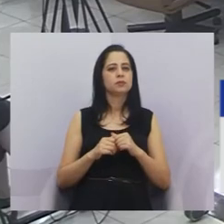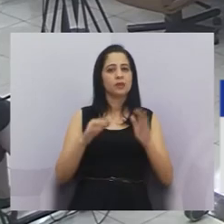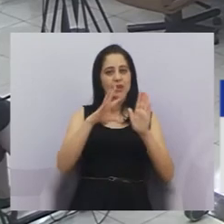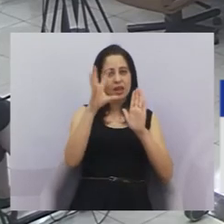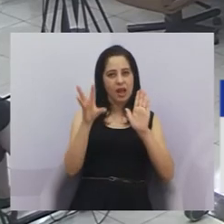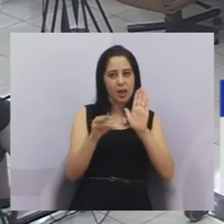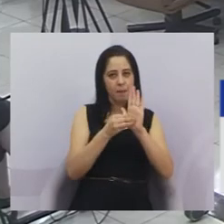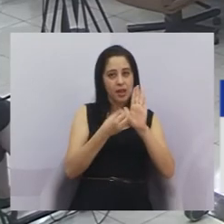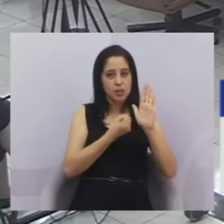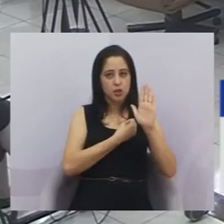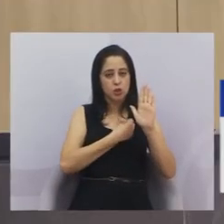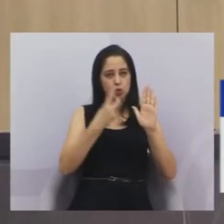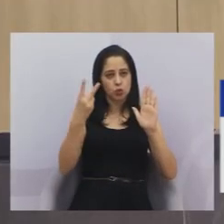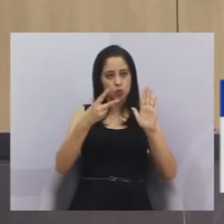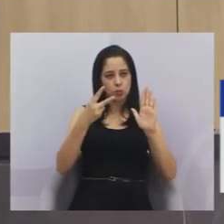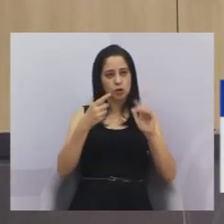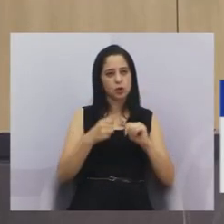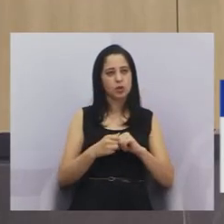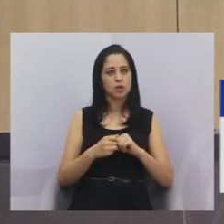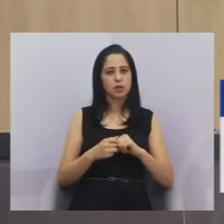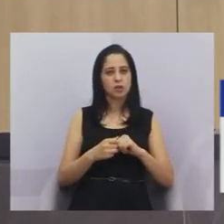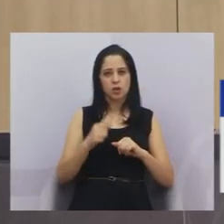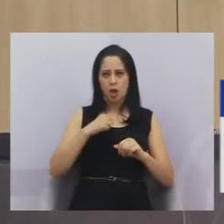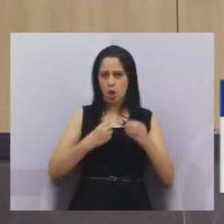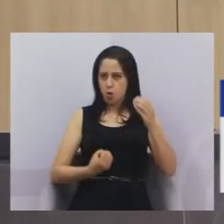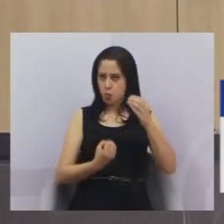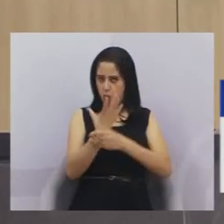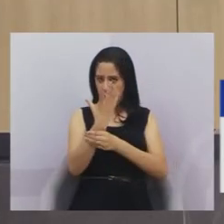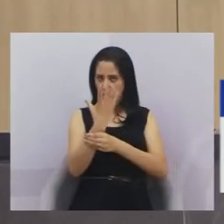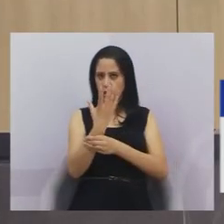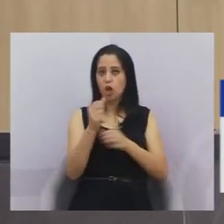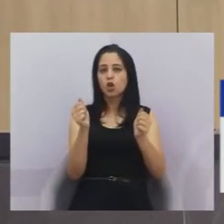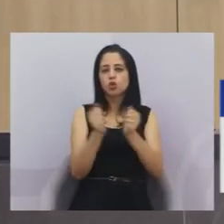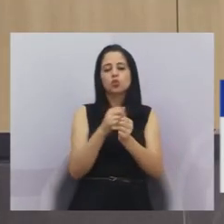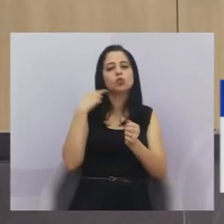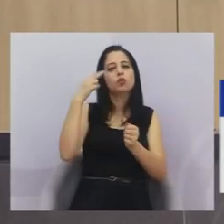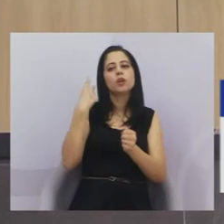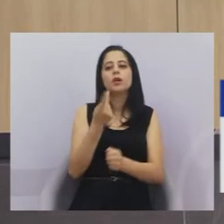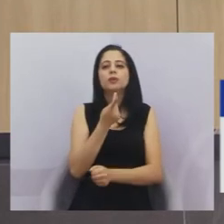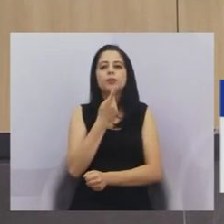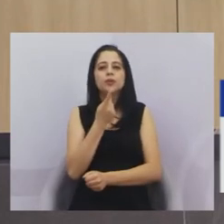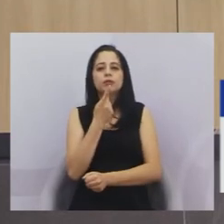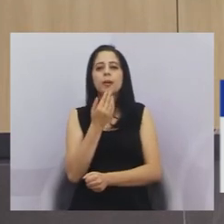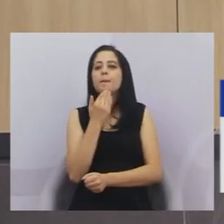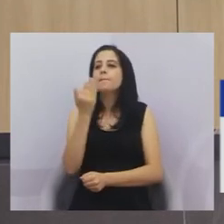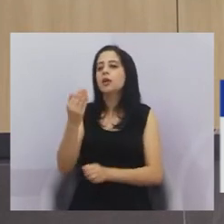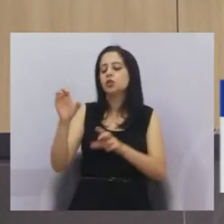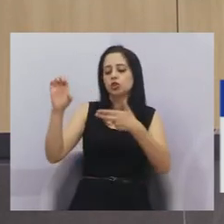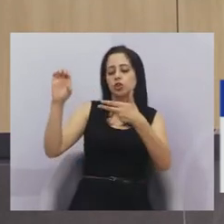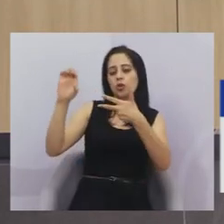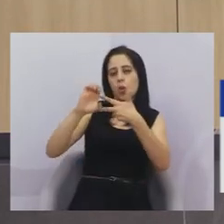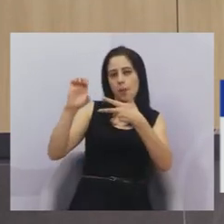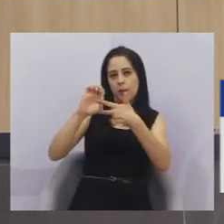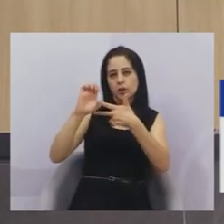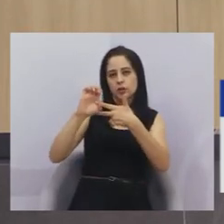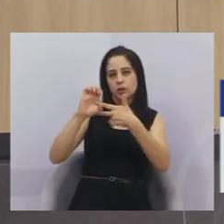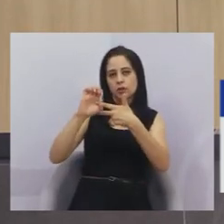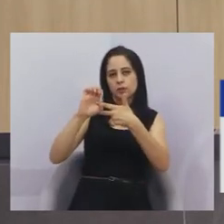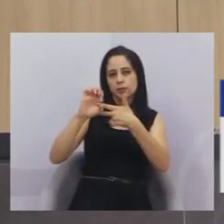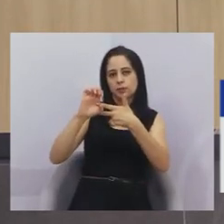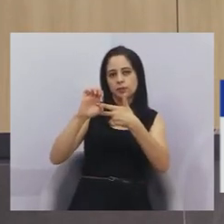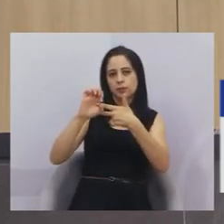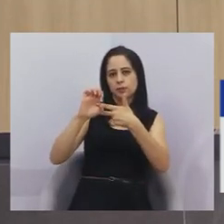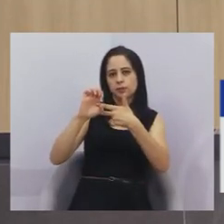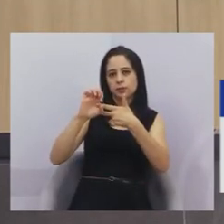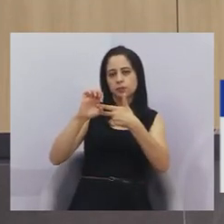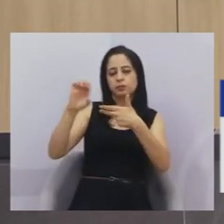número 2 foi feita por mim, pelo vereador Hernani, que pedia ao Poder Executivo para vincular essa